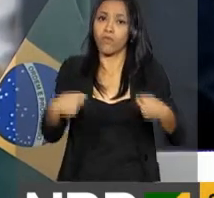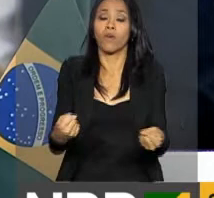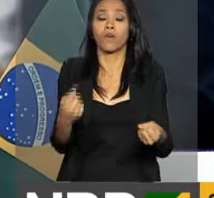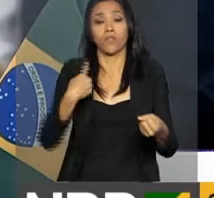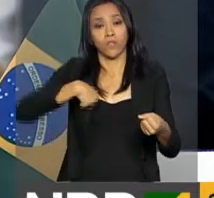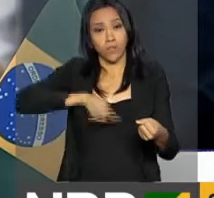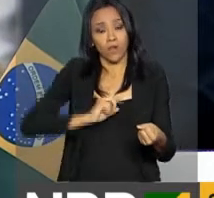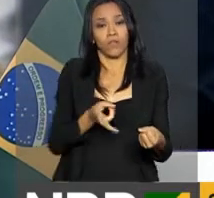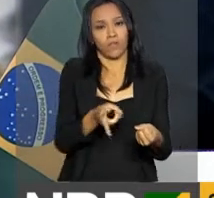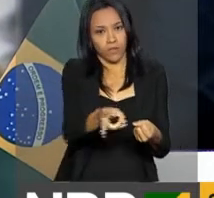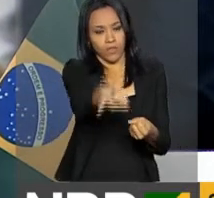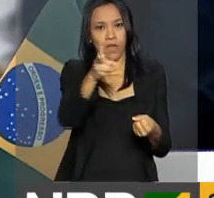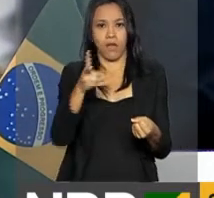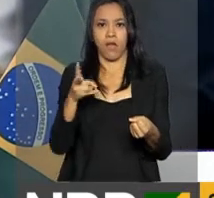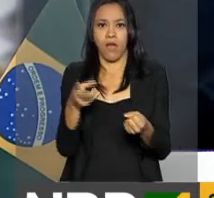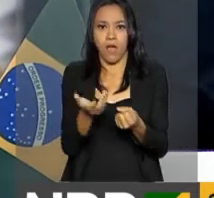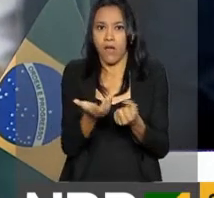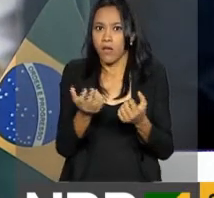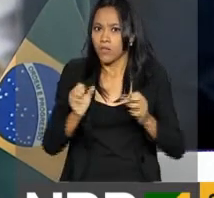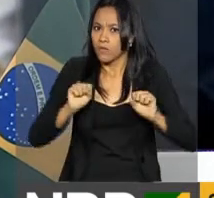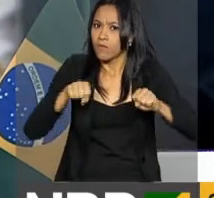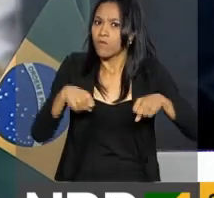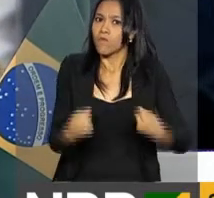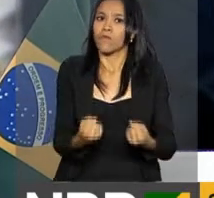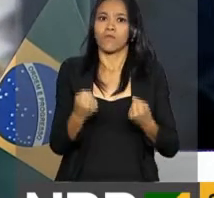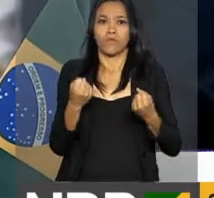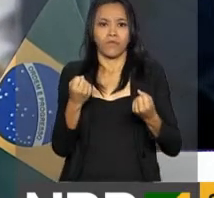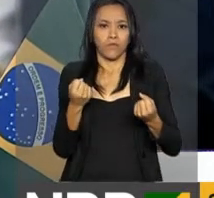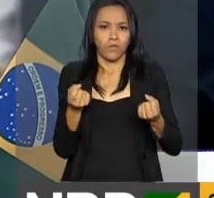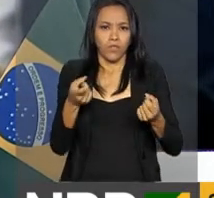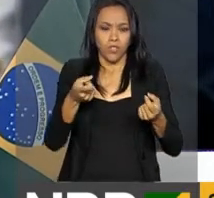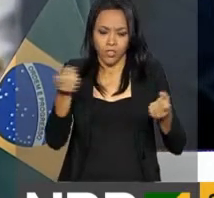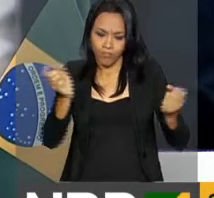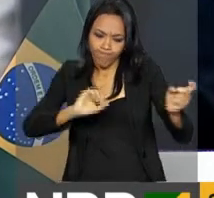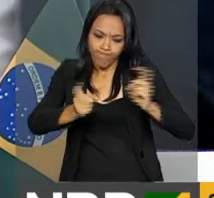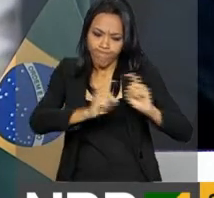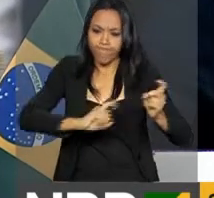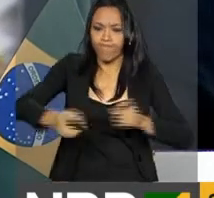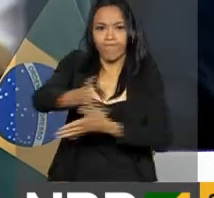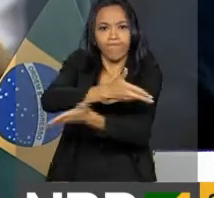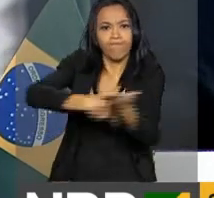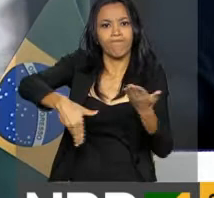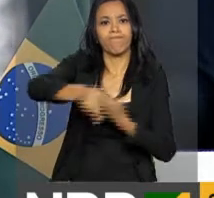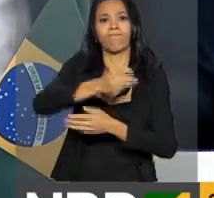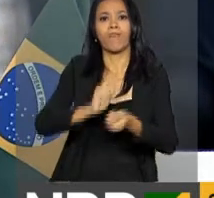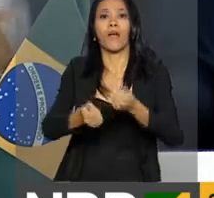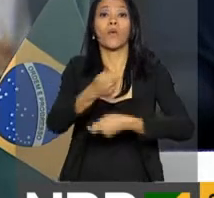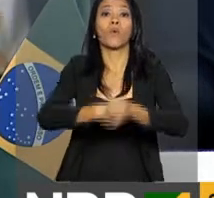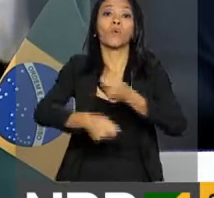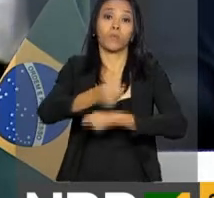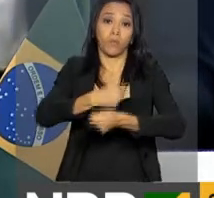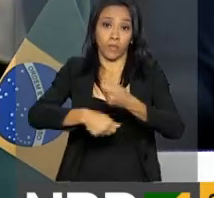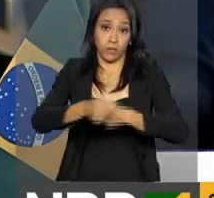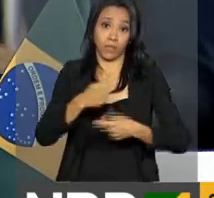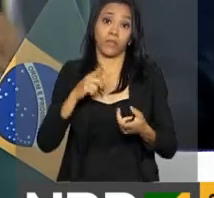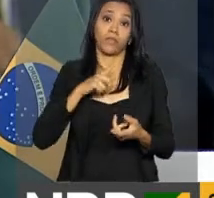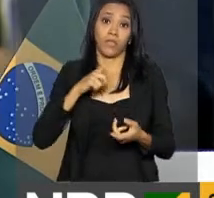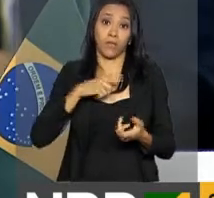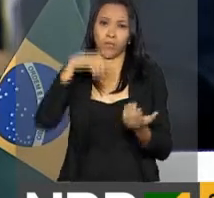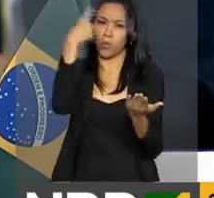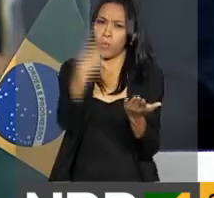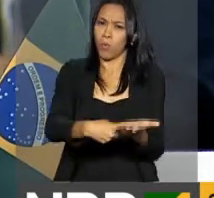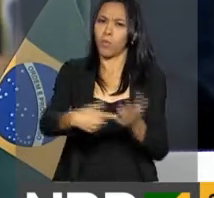adiante um amplo esforço de modernização de nossas economias. Temos uma agenda de